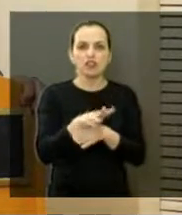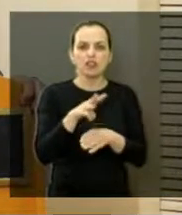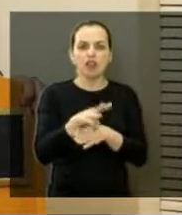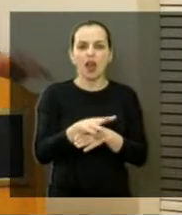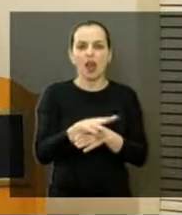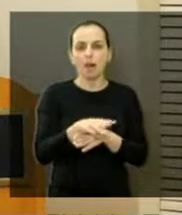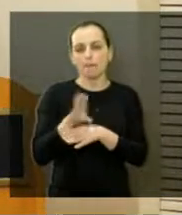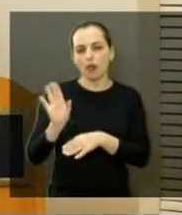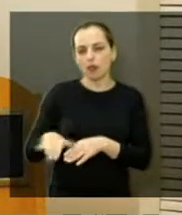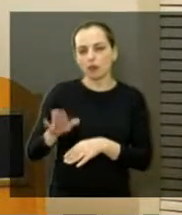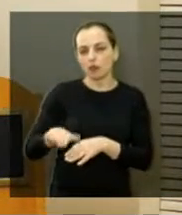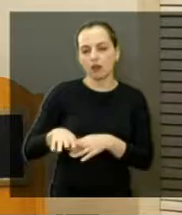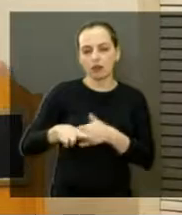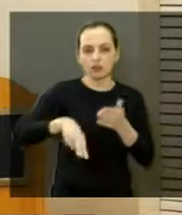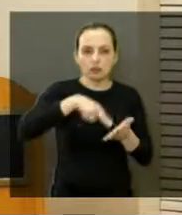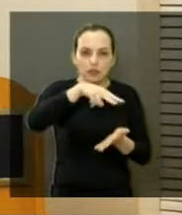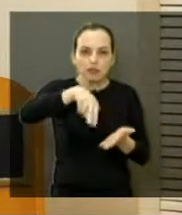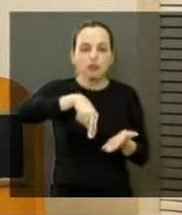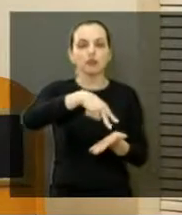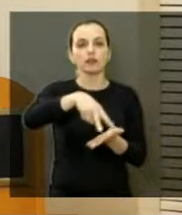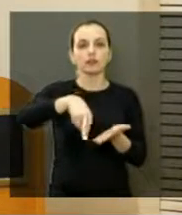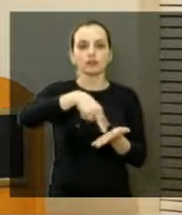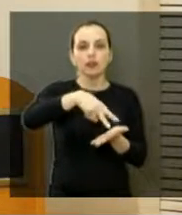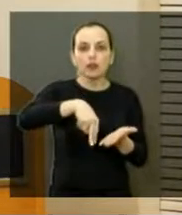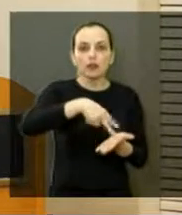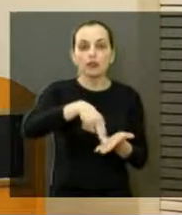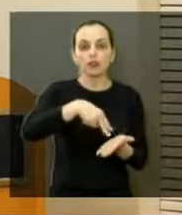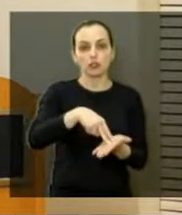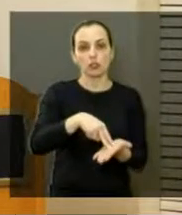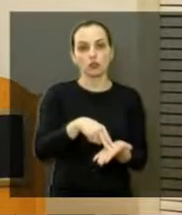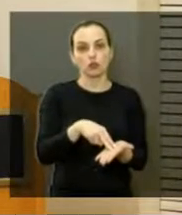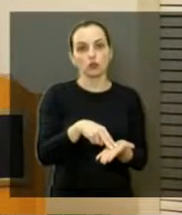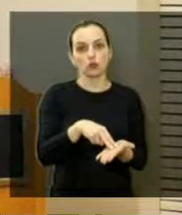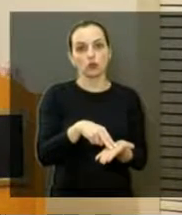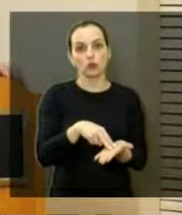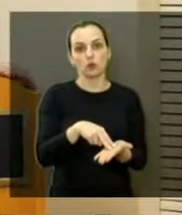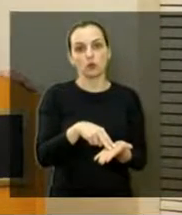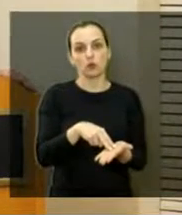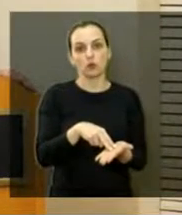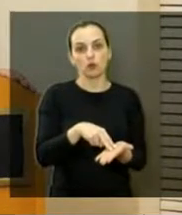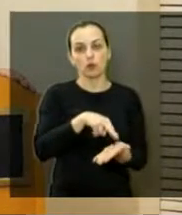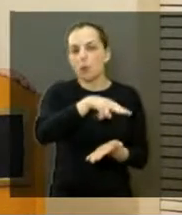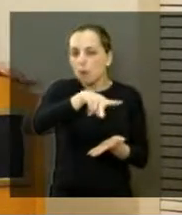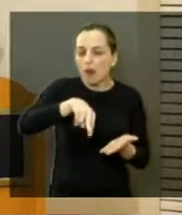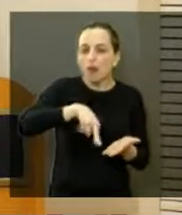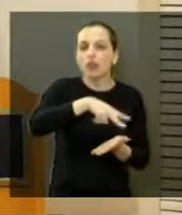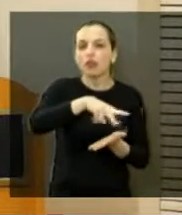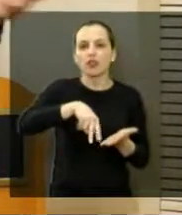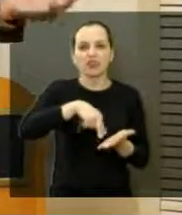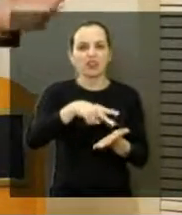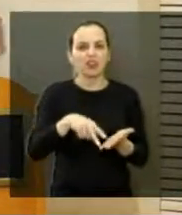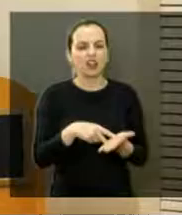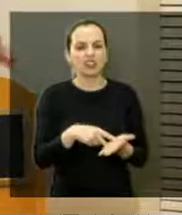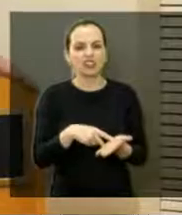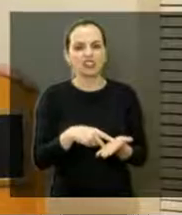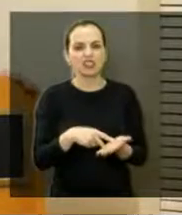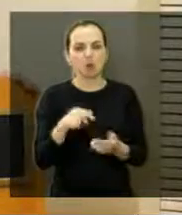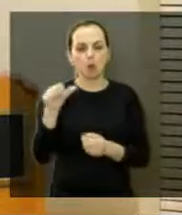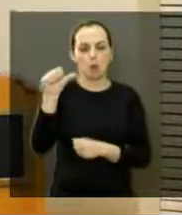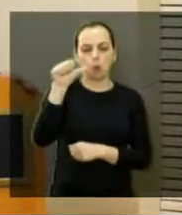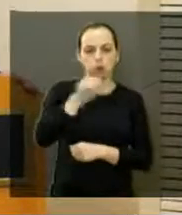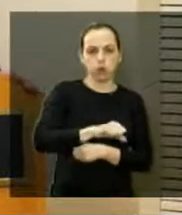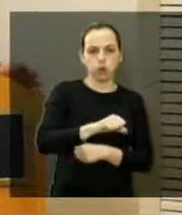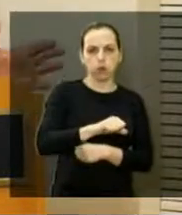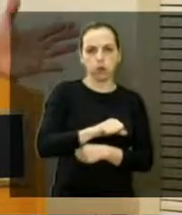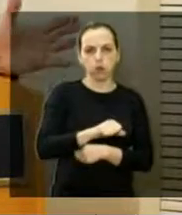dançando. Foi você, Porçano, que pôs. Passou para nós. As danças totalmente banalizadas. Criancinha. E